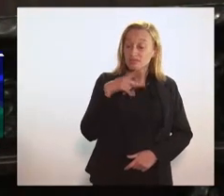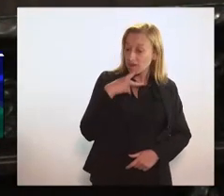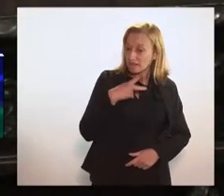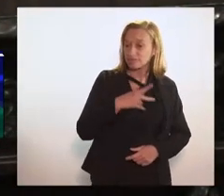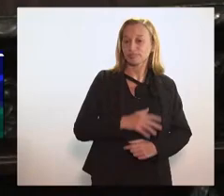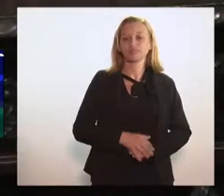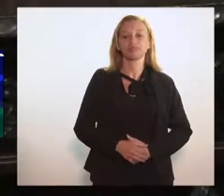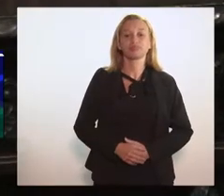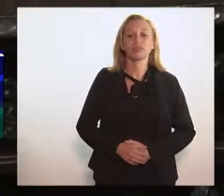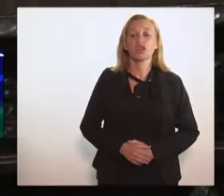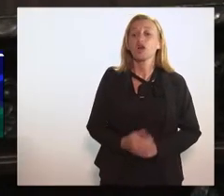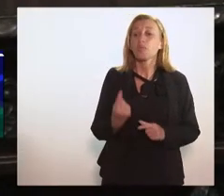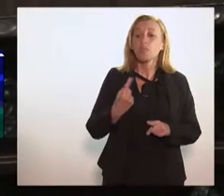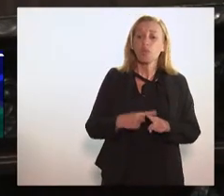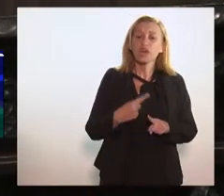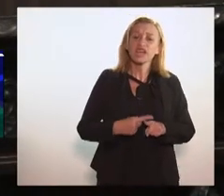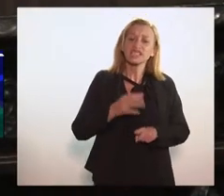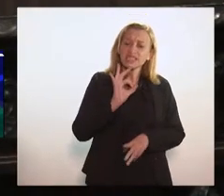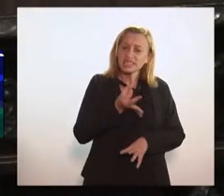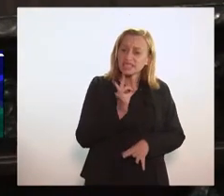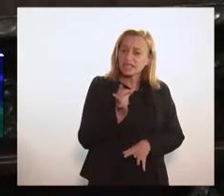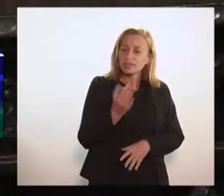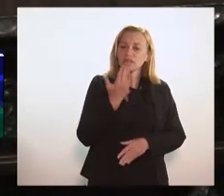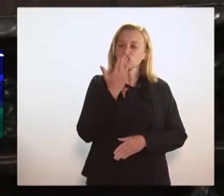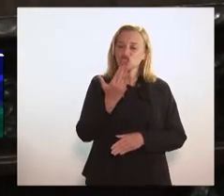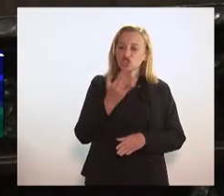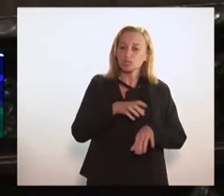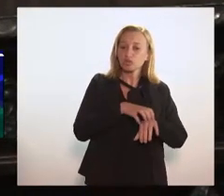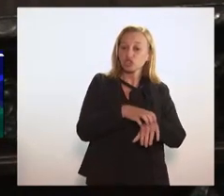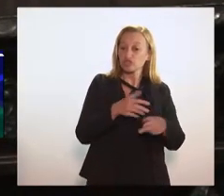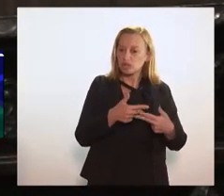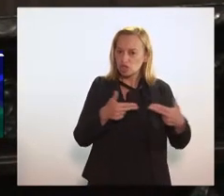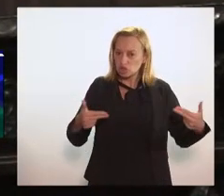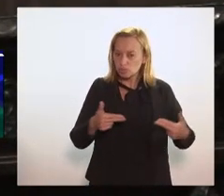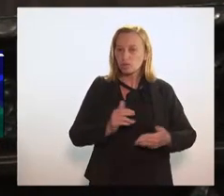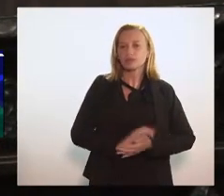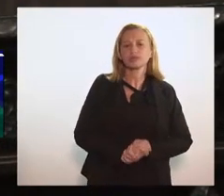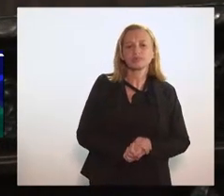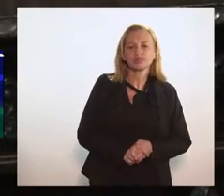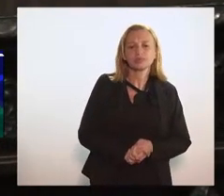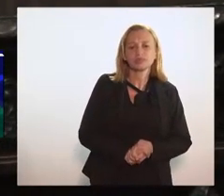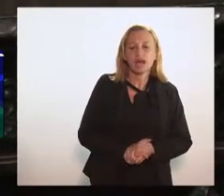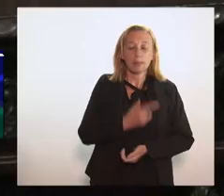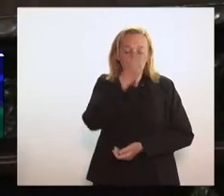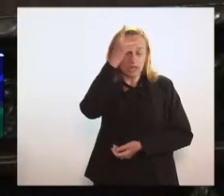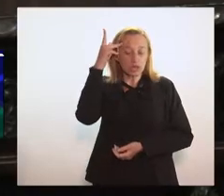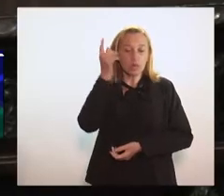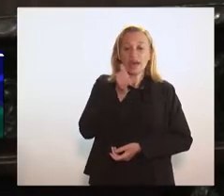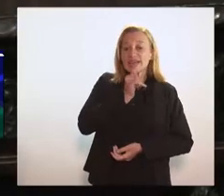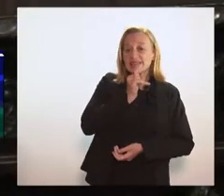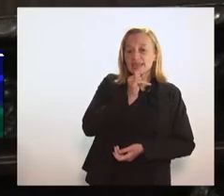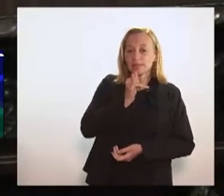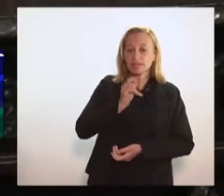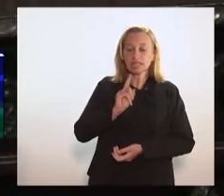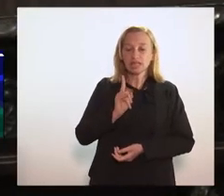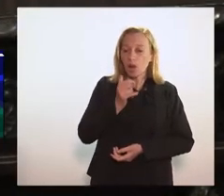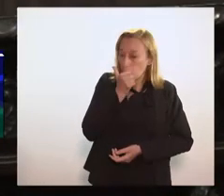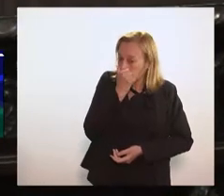dizendo. Porque é justamente nesse tipo de transporte que a pessoa, por exemplo, não